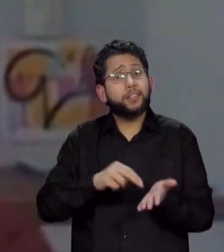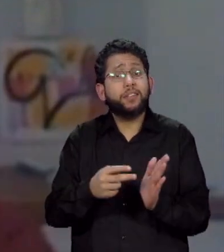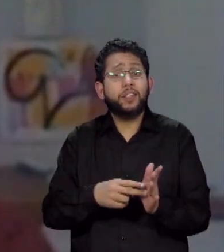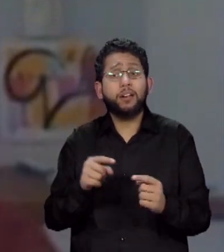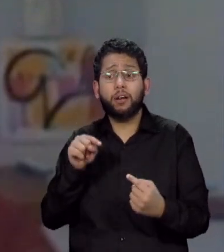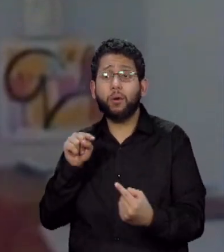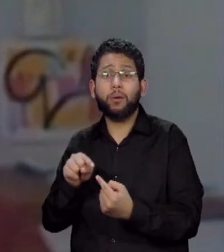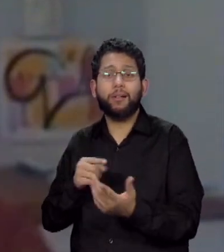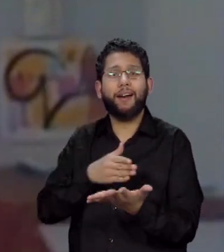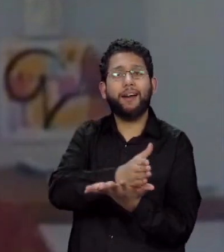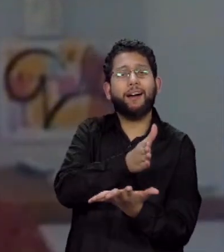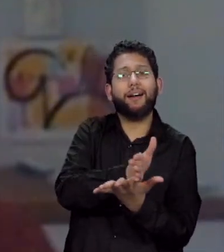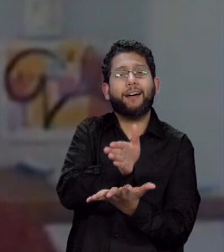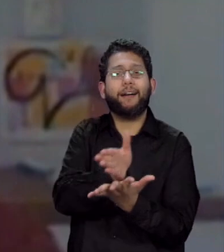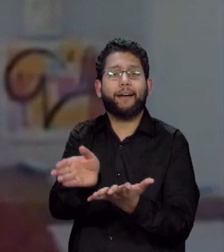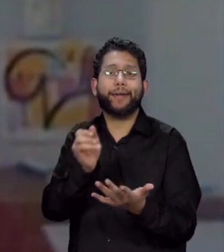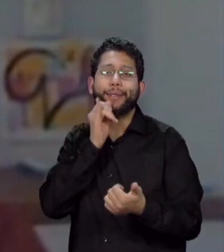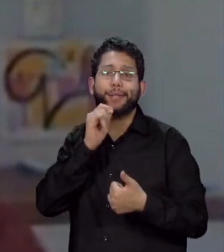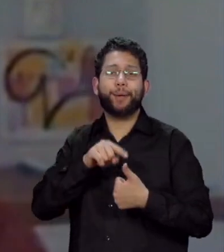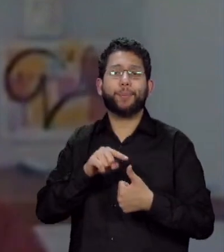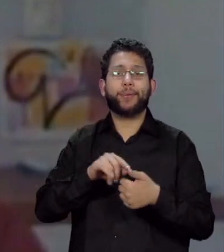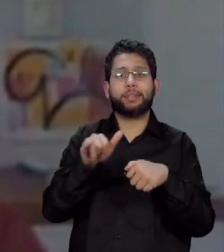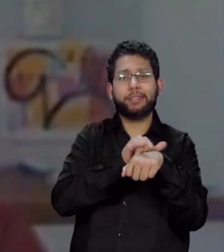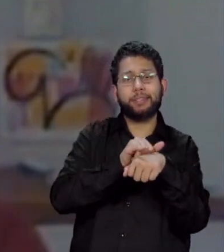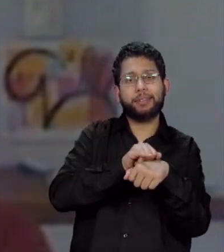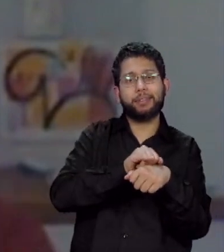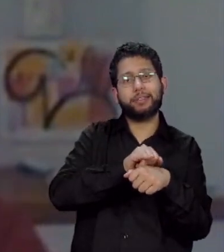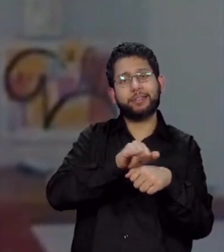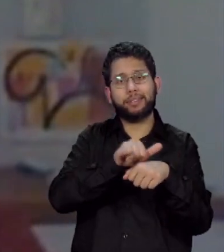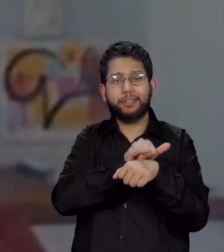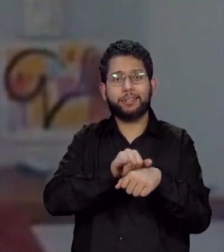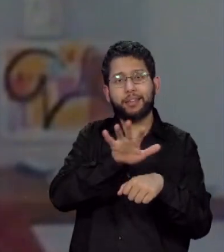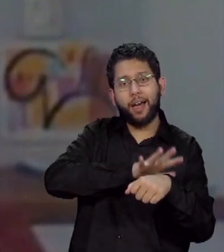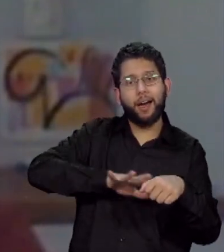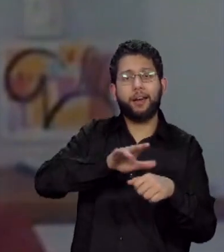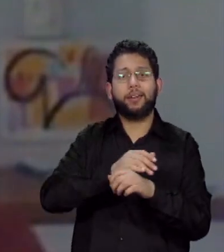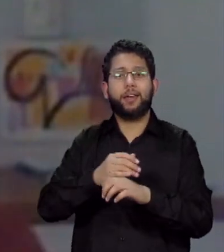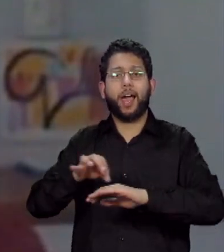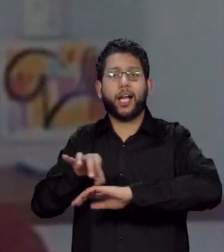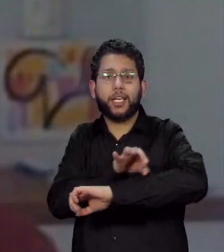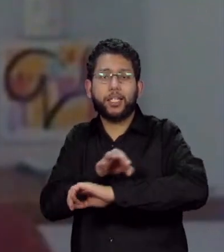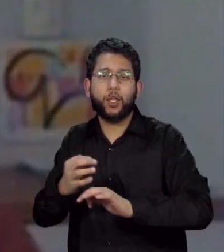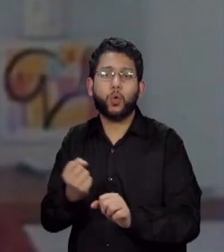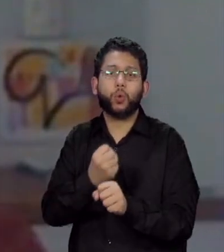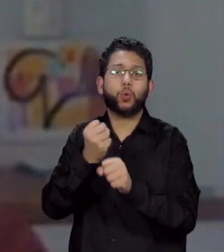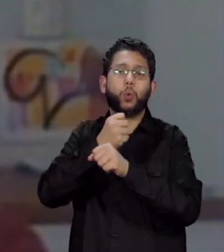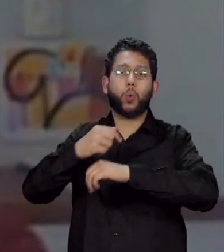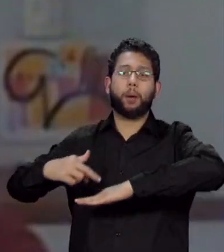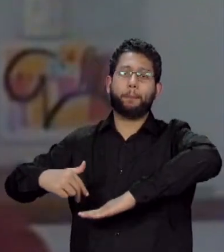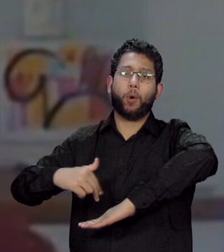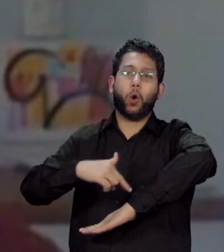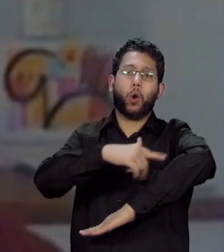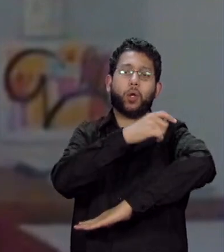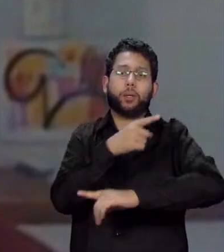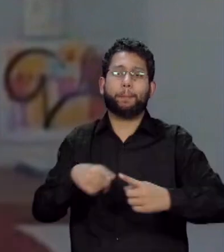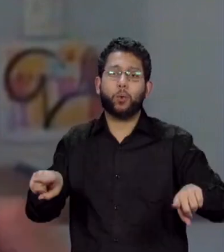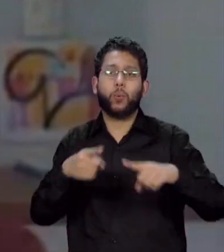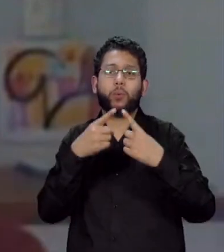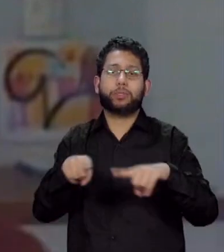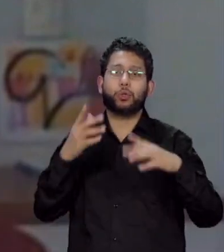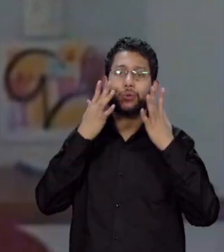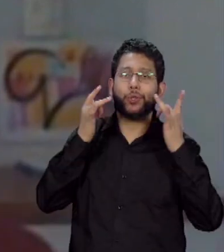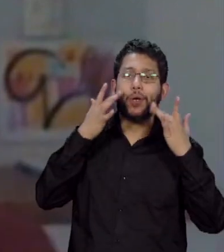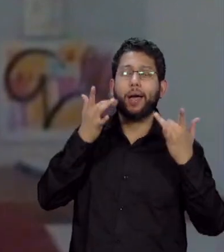áreas, né, inclusive design, arquitetura, o cinema, a moda, a música, o teatro, a